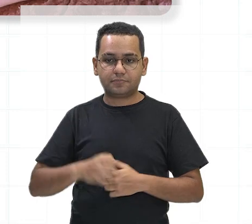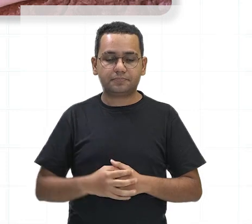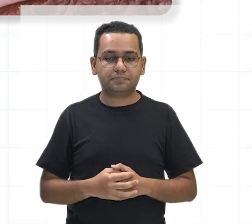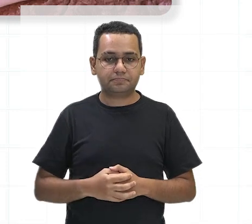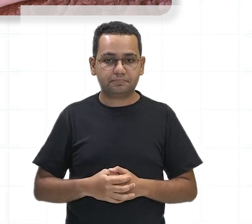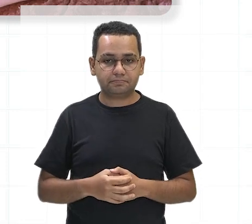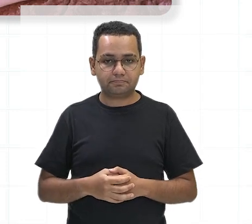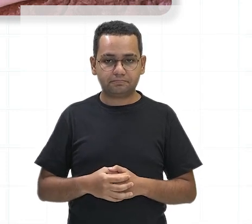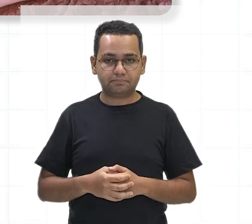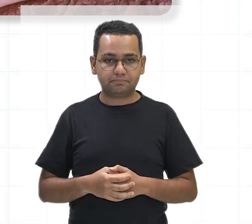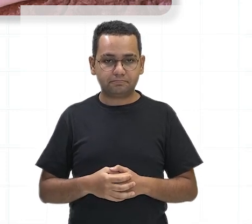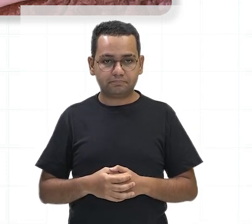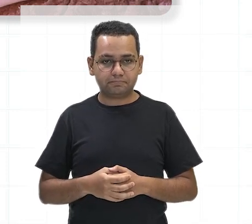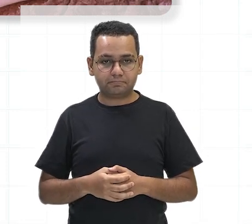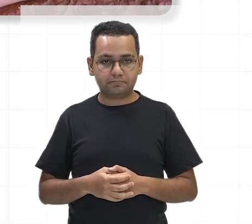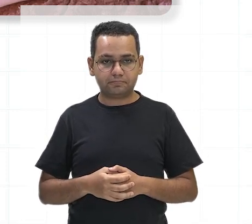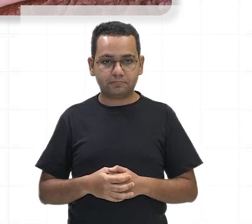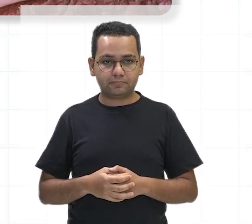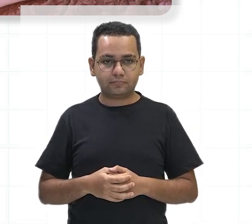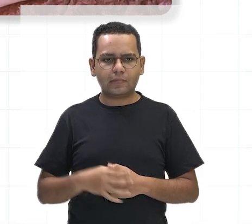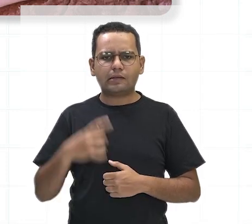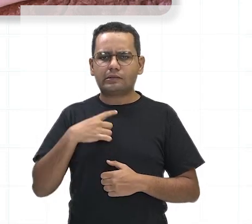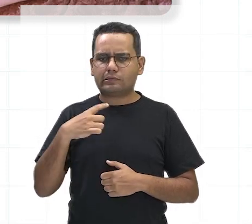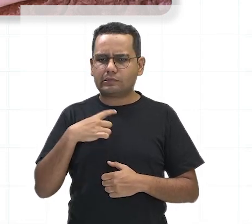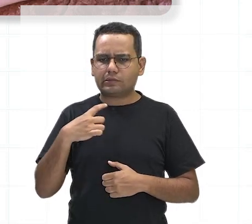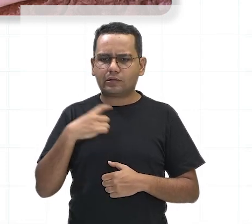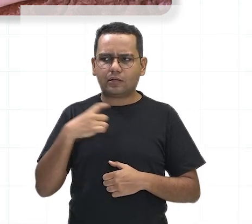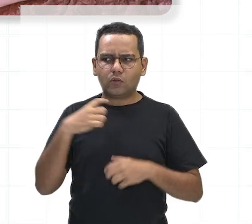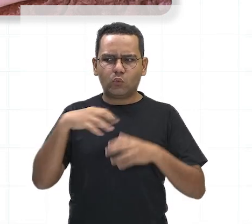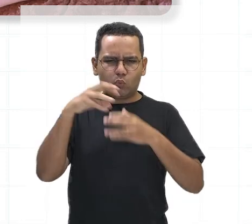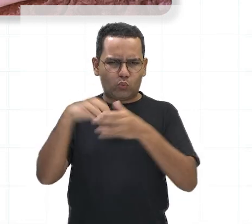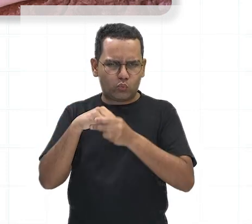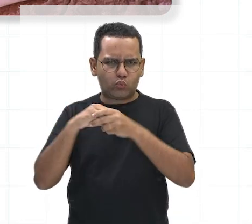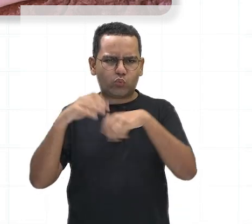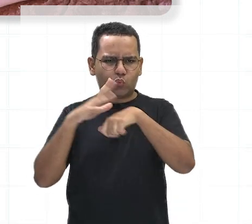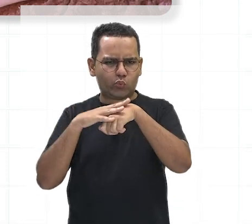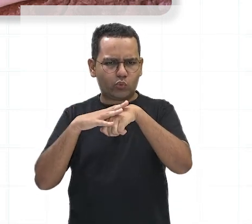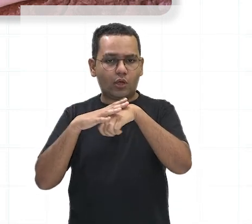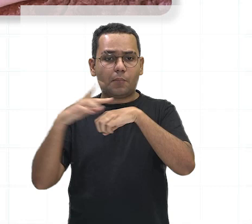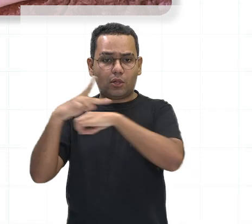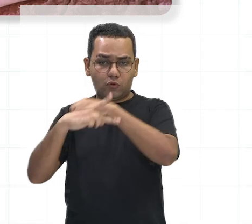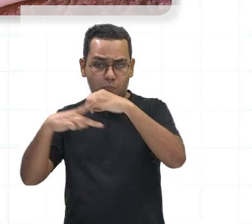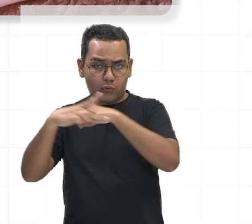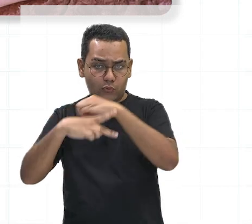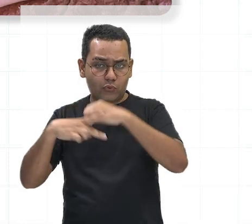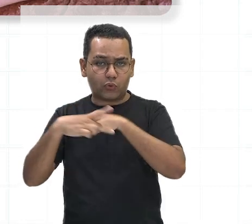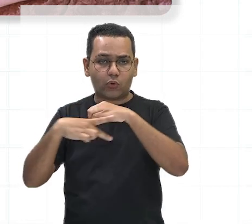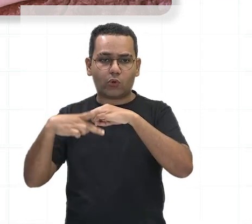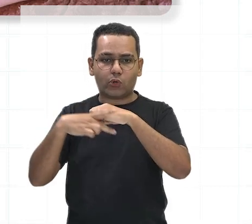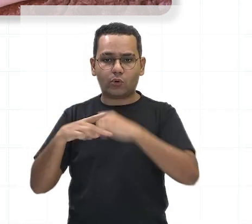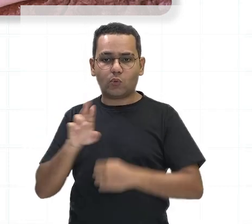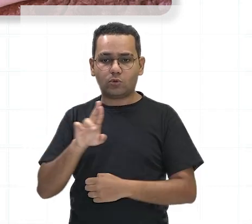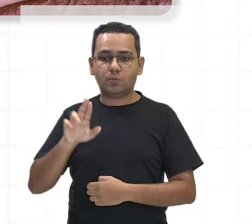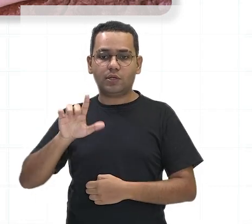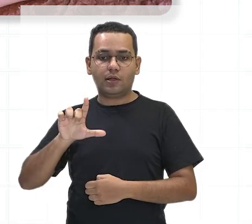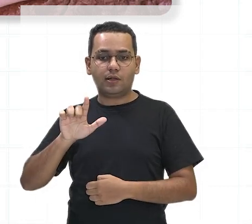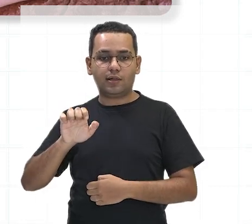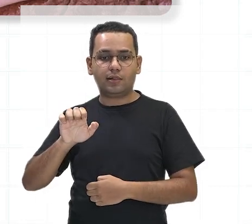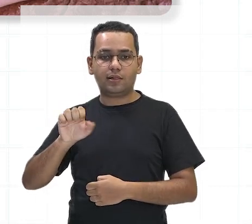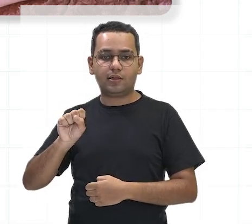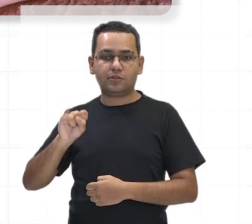Na leishmaniose, a gente tem aí um conjunto de doenças causadas por protozoários do gênero